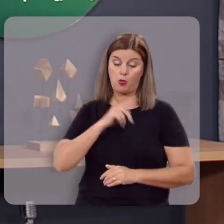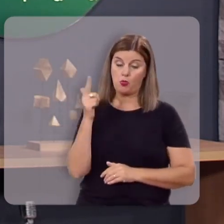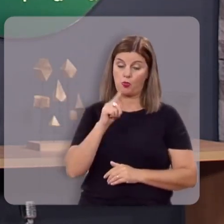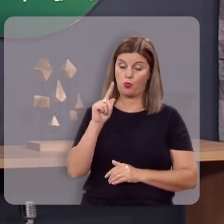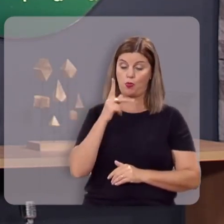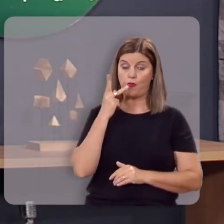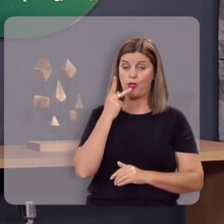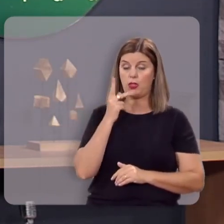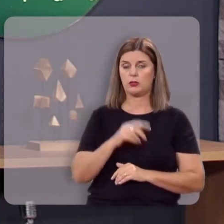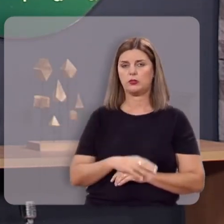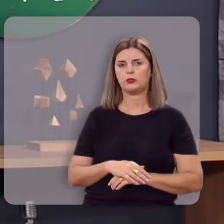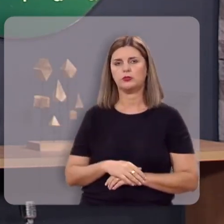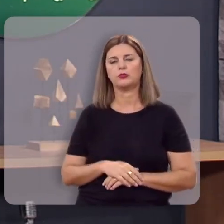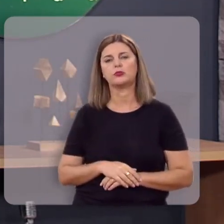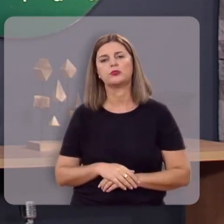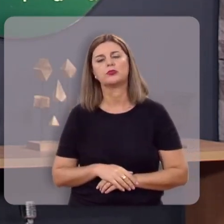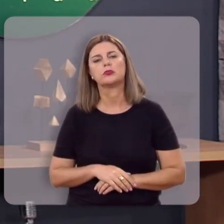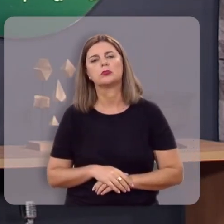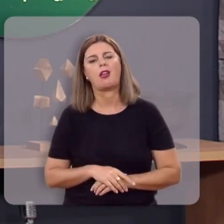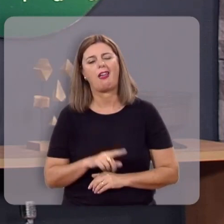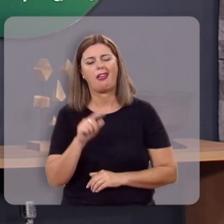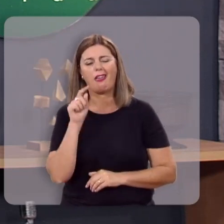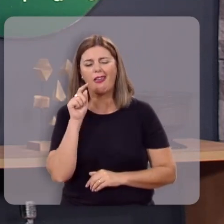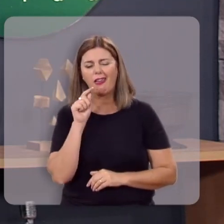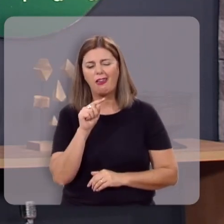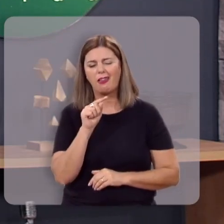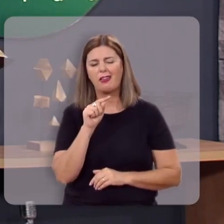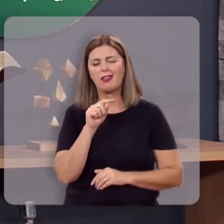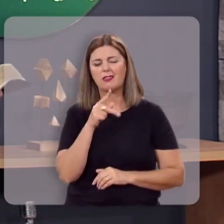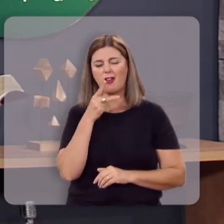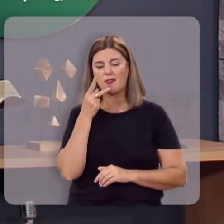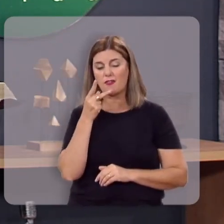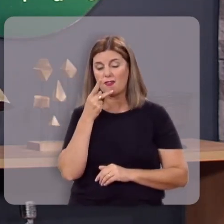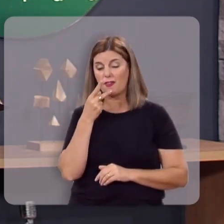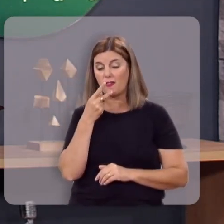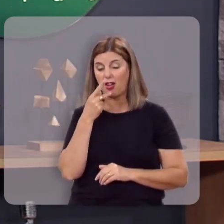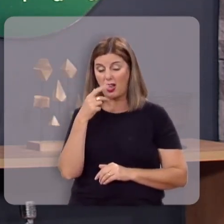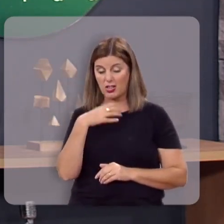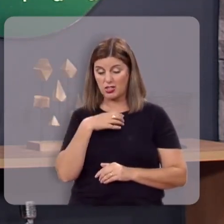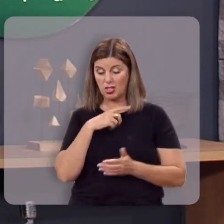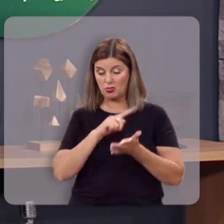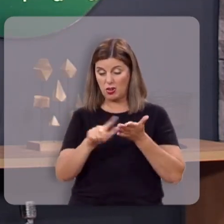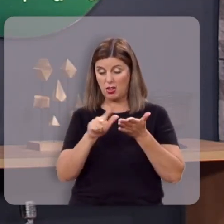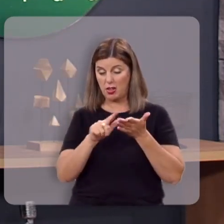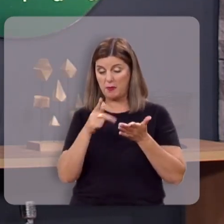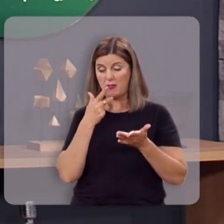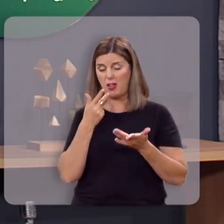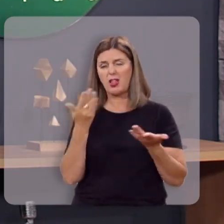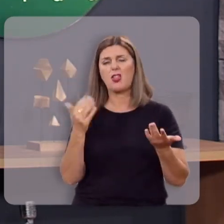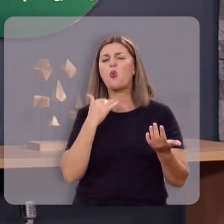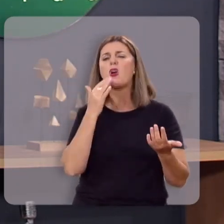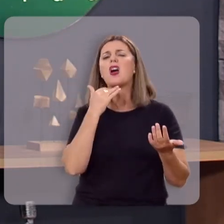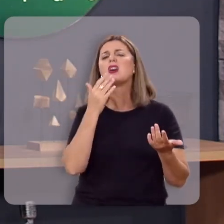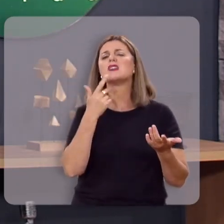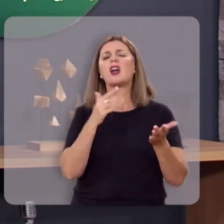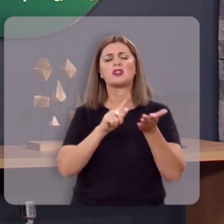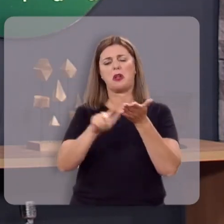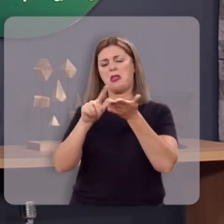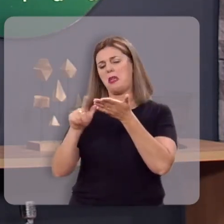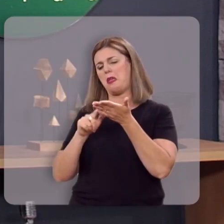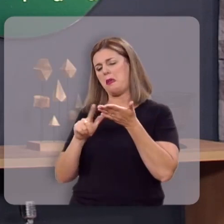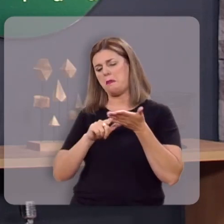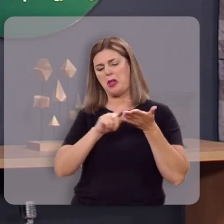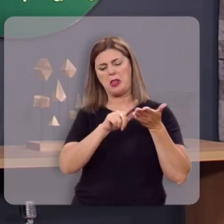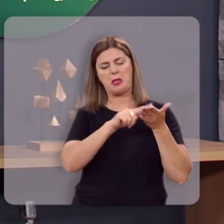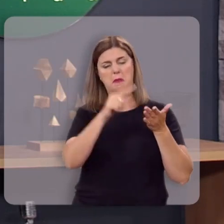Paulo prossegue e nesta fala dele, dessa faxina, ele diz o seguinte, não adianta só você também